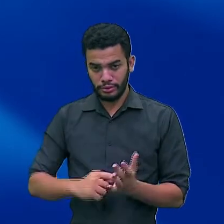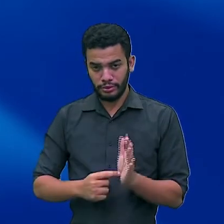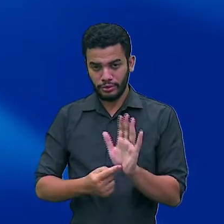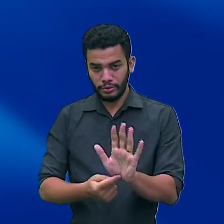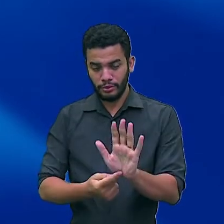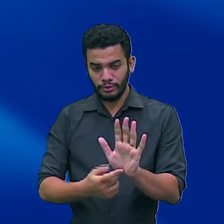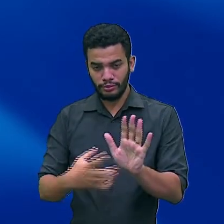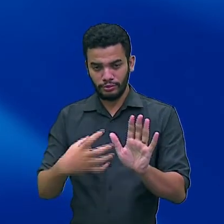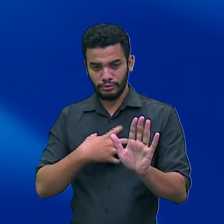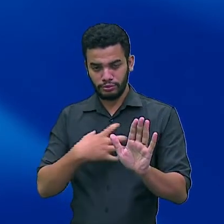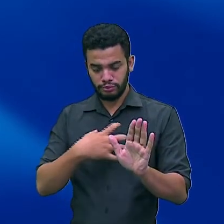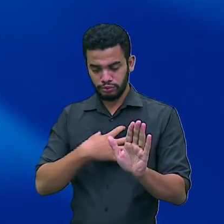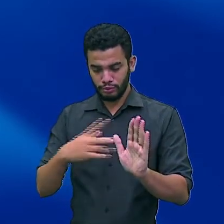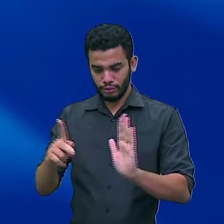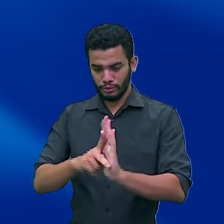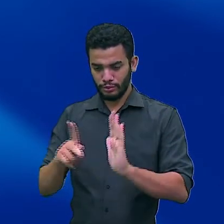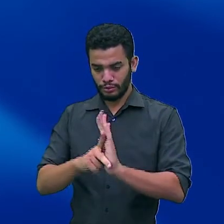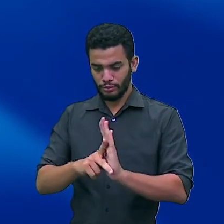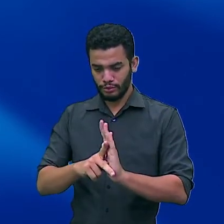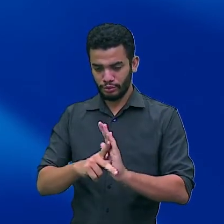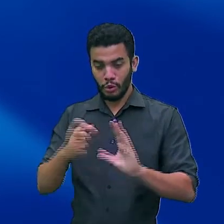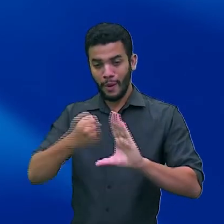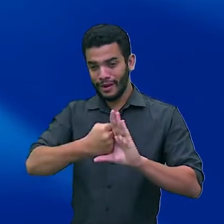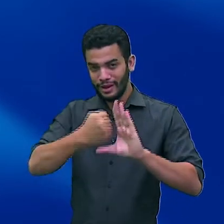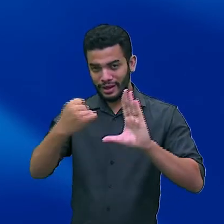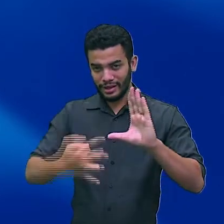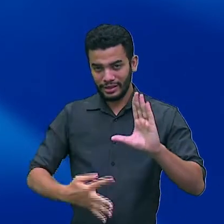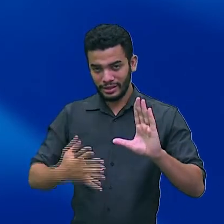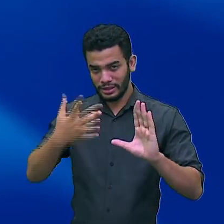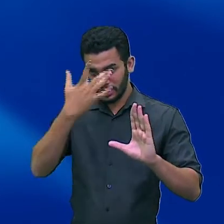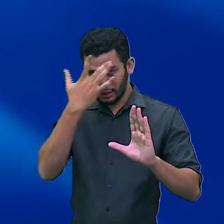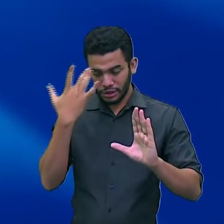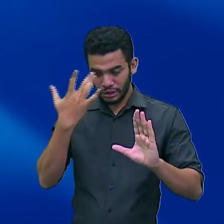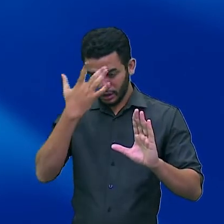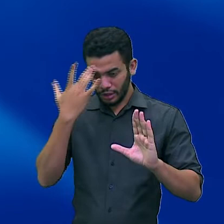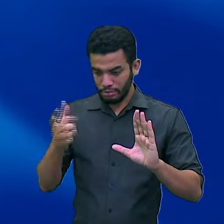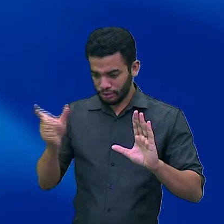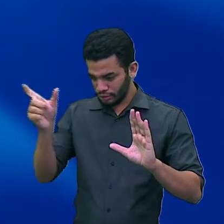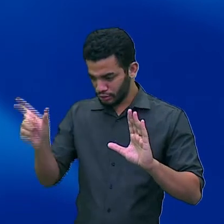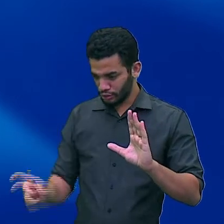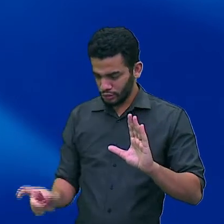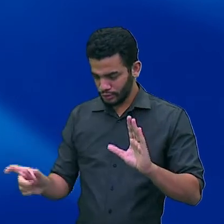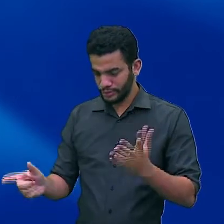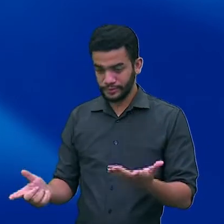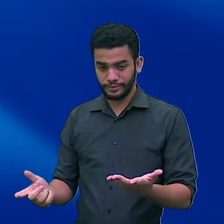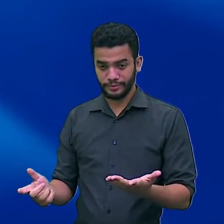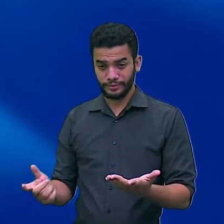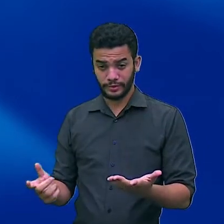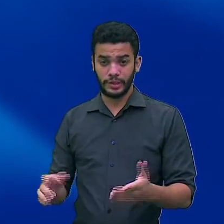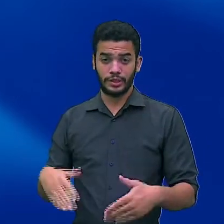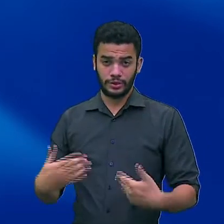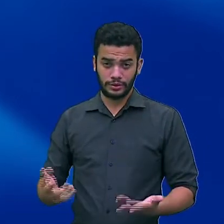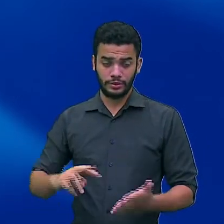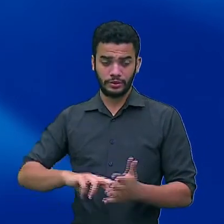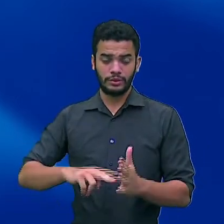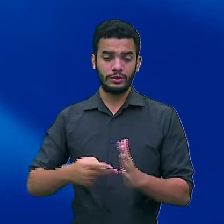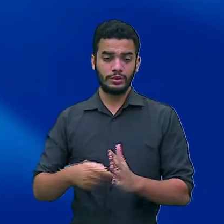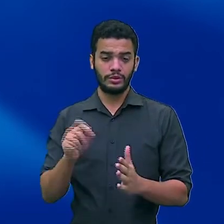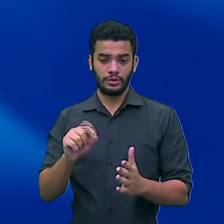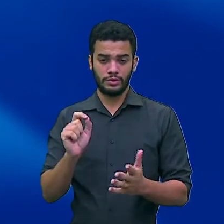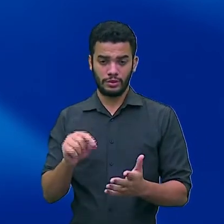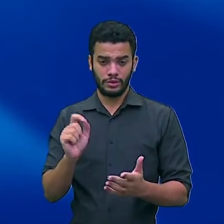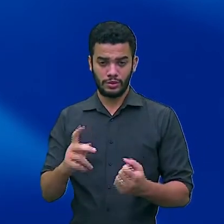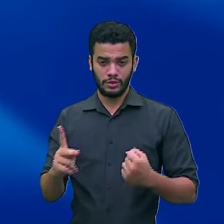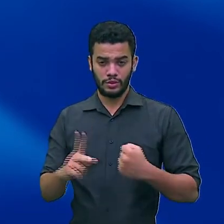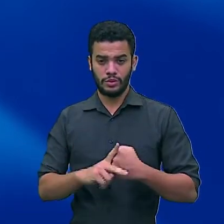pode ser momentânea, que pode expressar uma continuidade. Então, os verbos de ligação, eles estão ligados a isso,